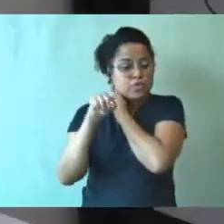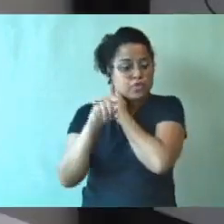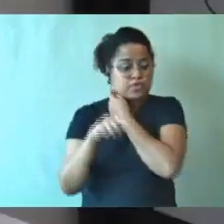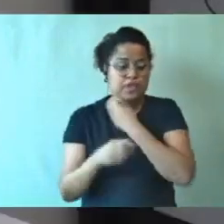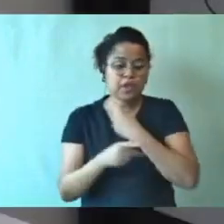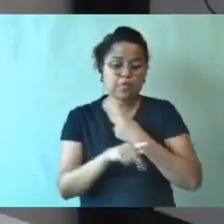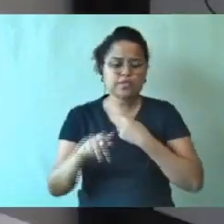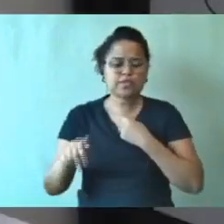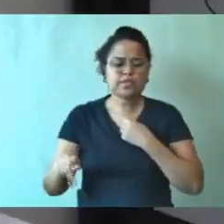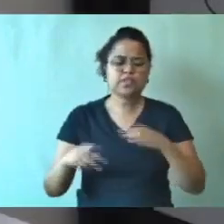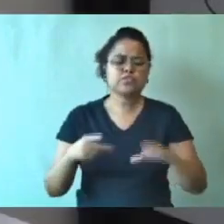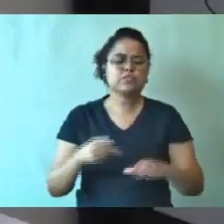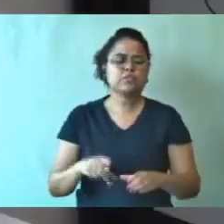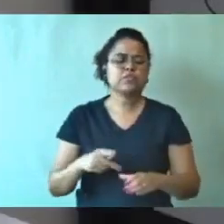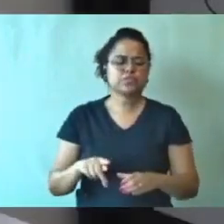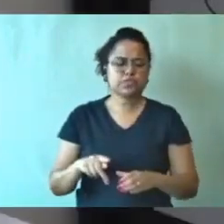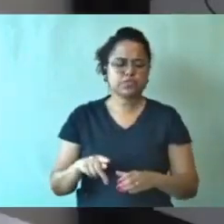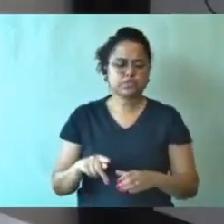consórcio.